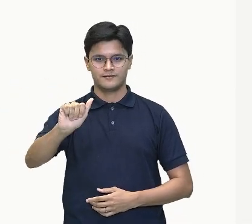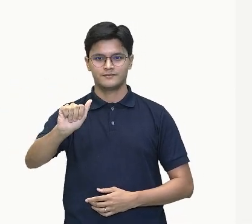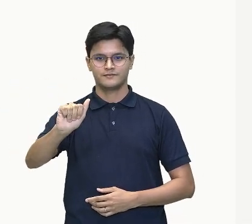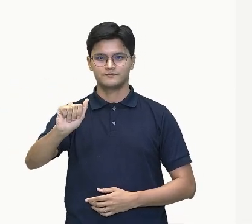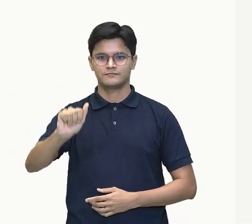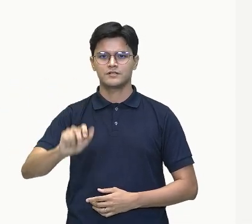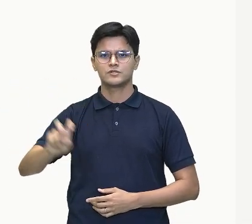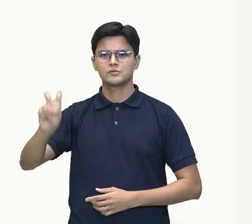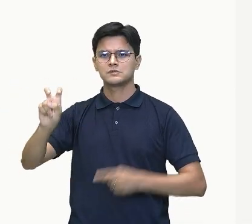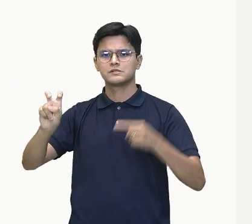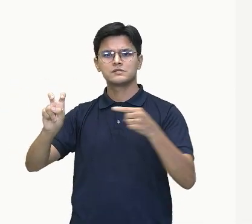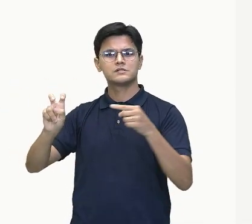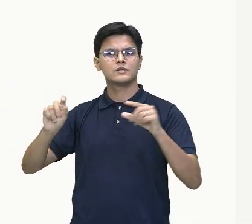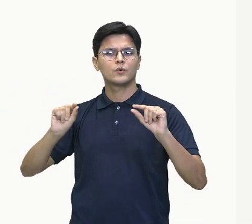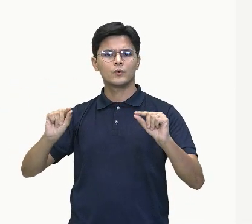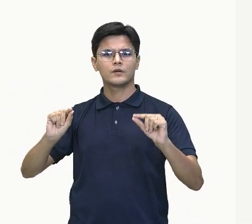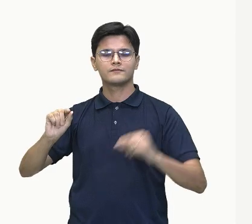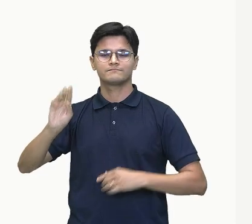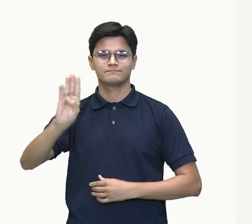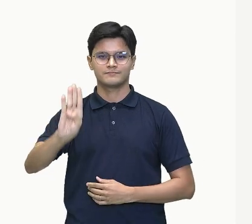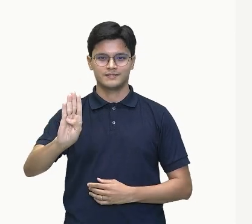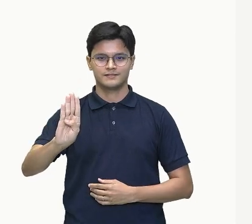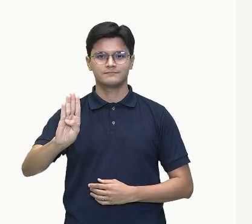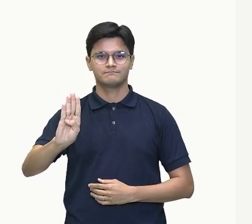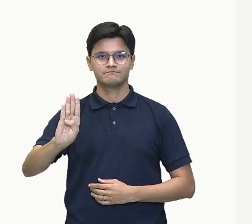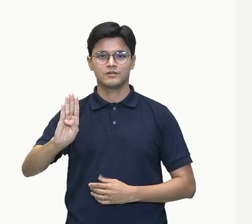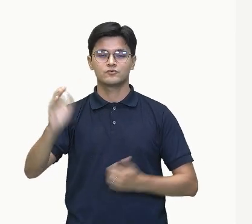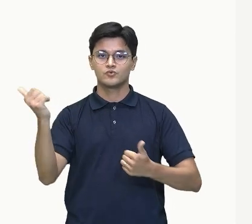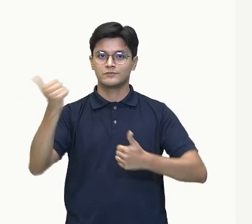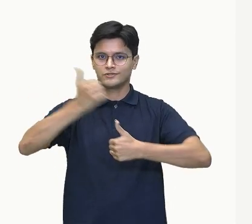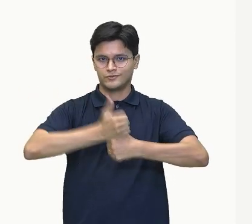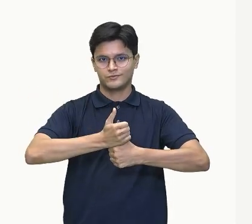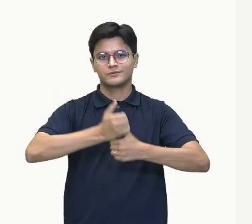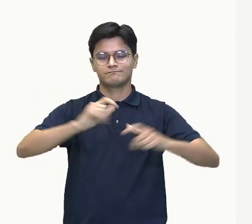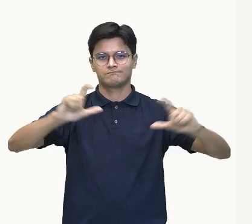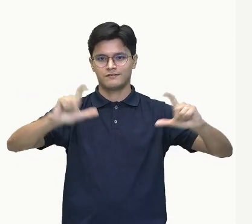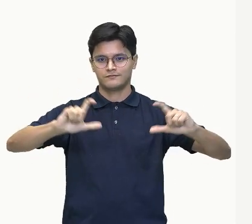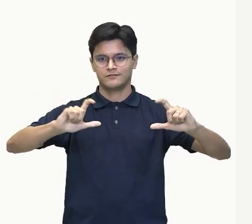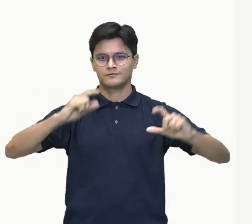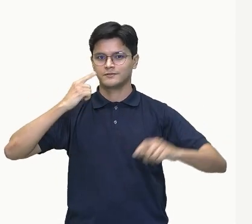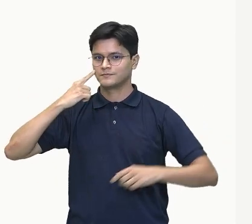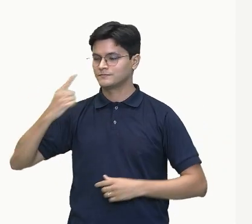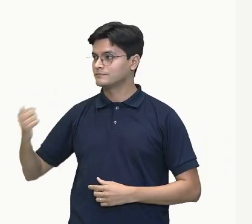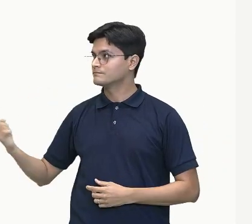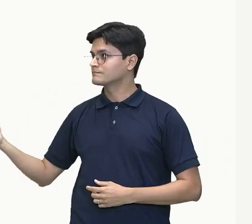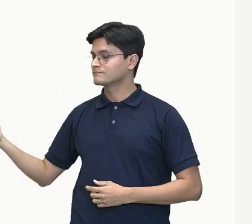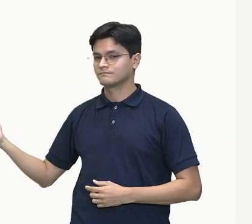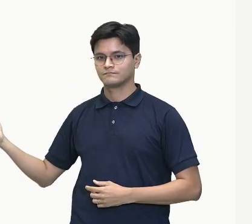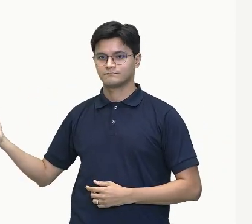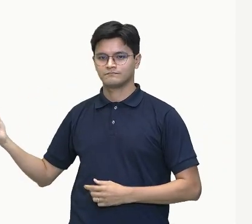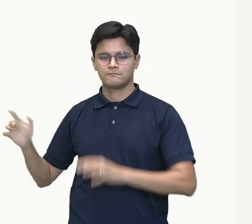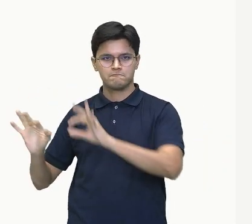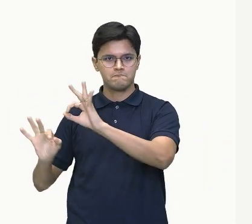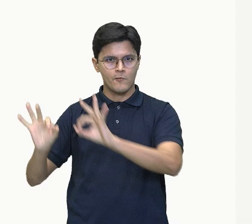ó, 5, ele é o nosso B. Então, nós vamos substituir aqui na equação. Vai ficar assim,